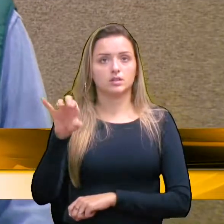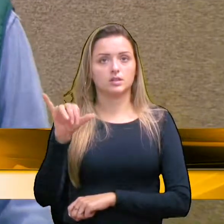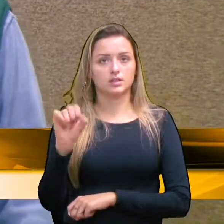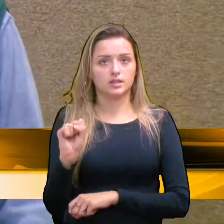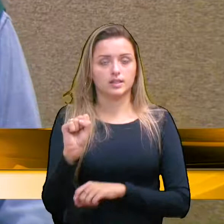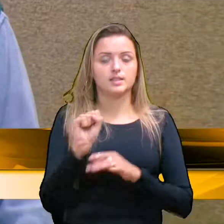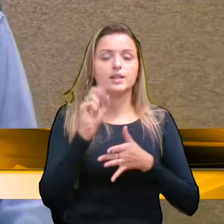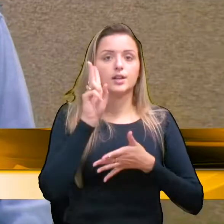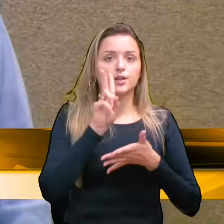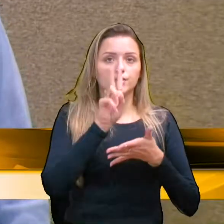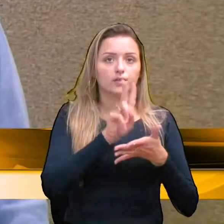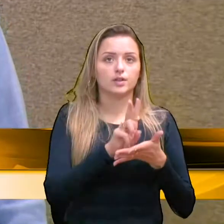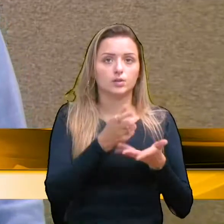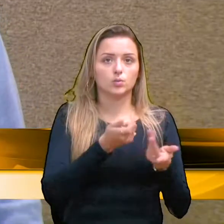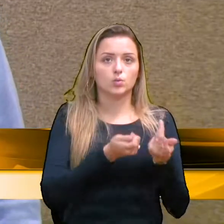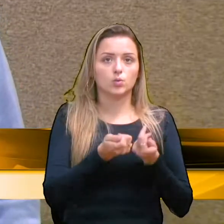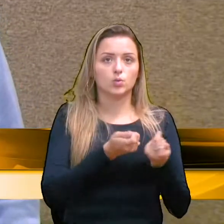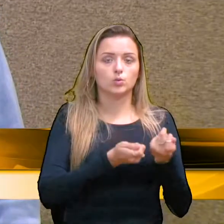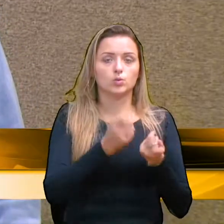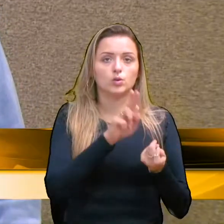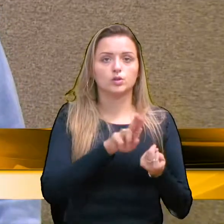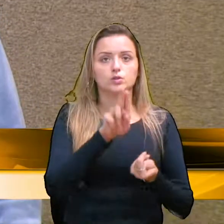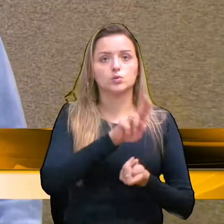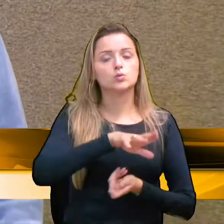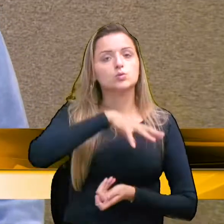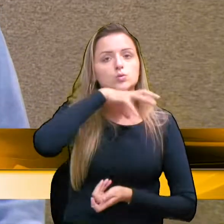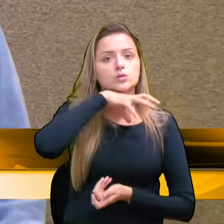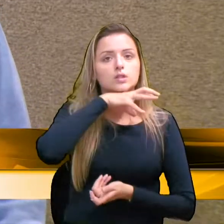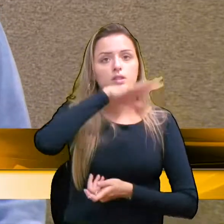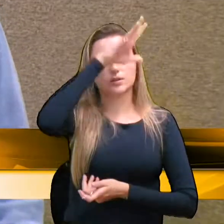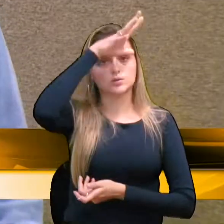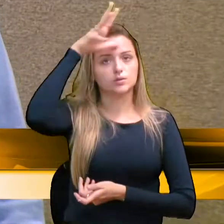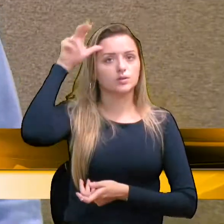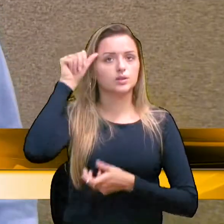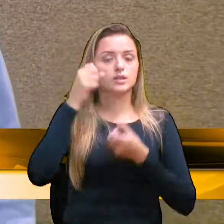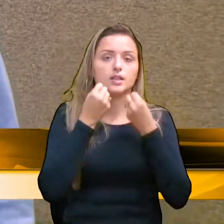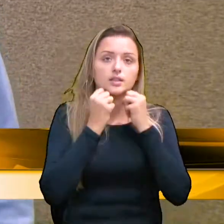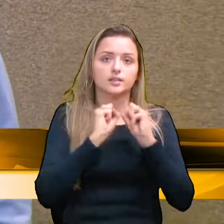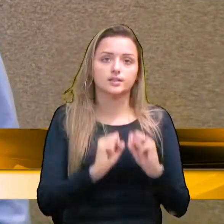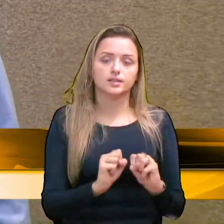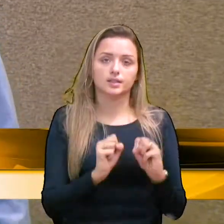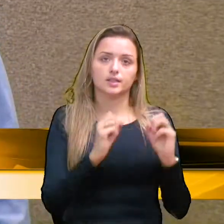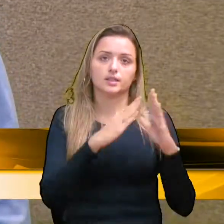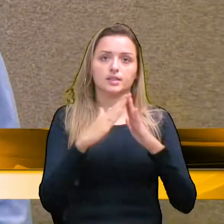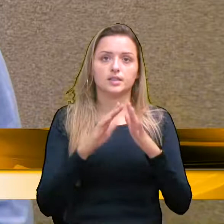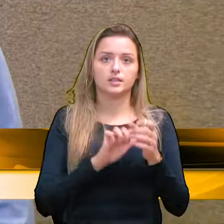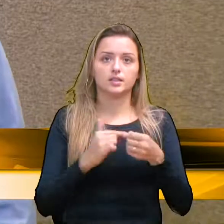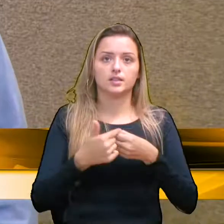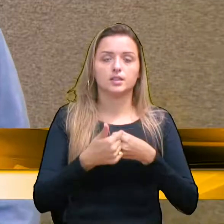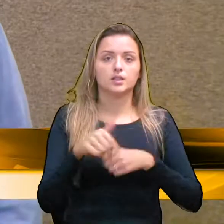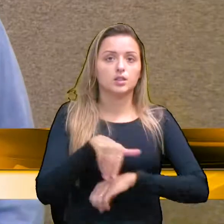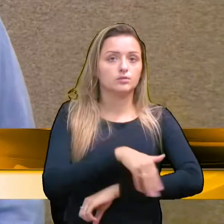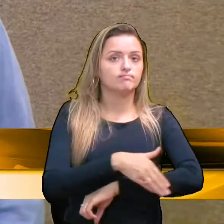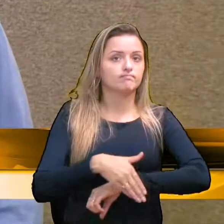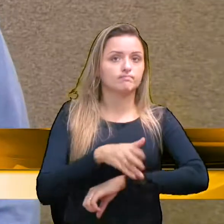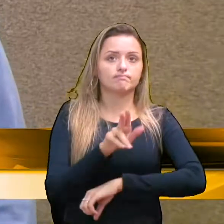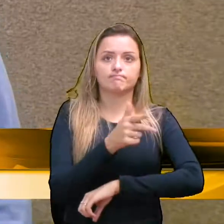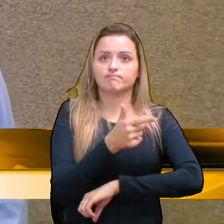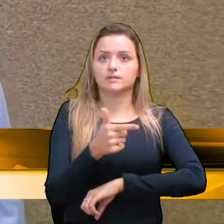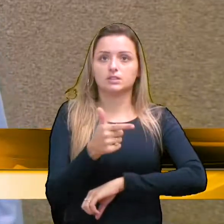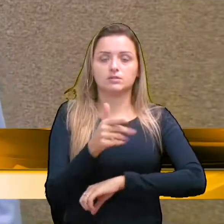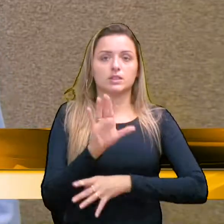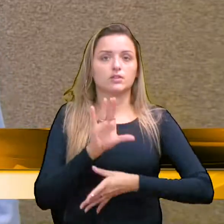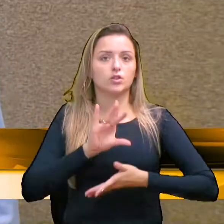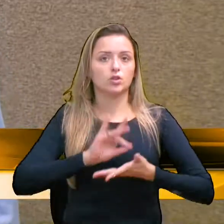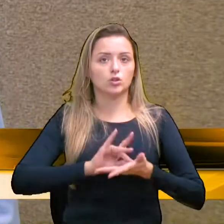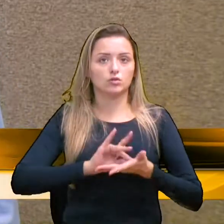Consultado o Departamento de Controle do Uso do Solo da Secretaria Municipal do Urbanismo, este informou que a via não foi recebida e não está